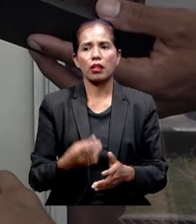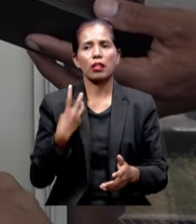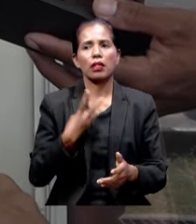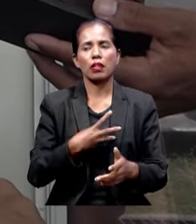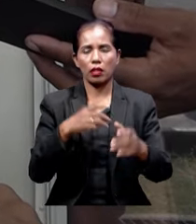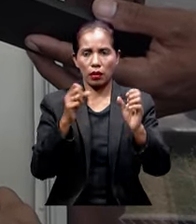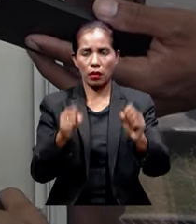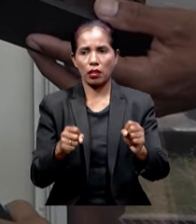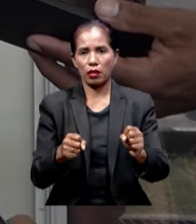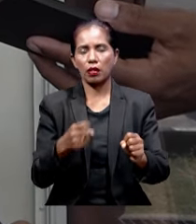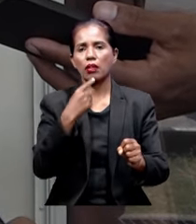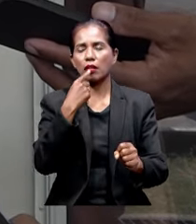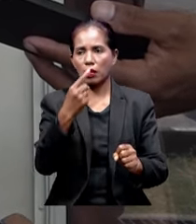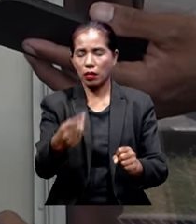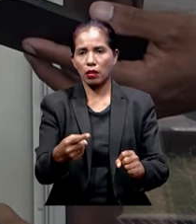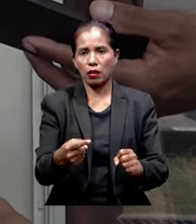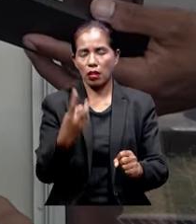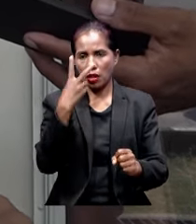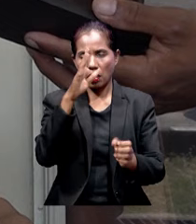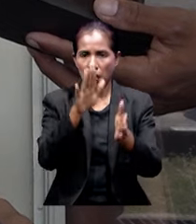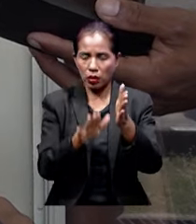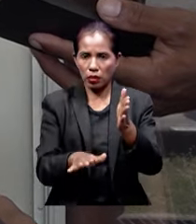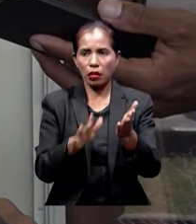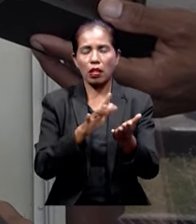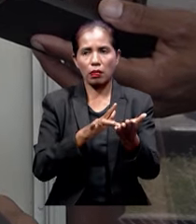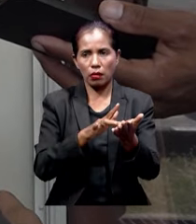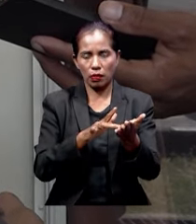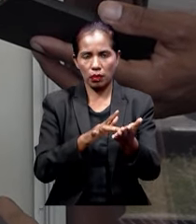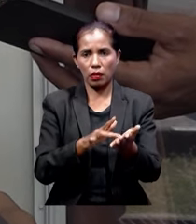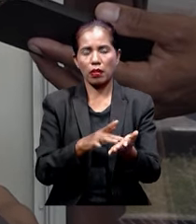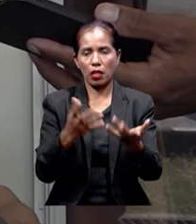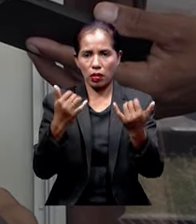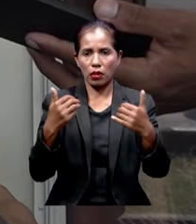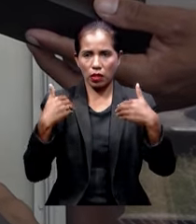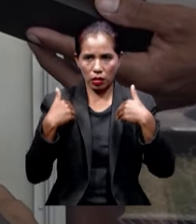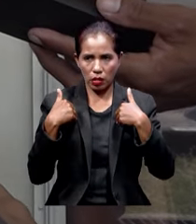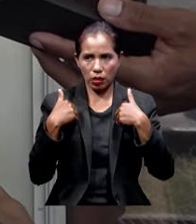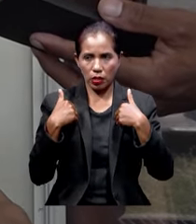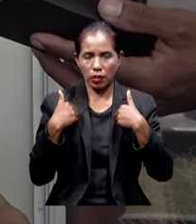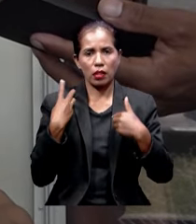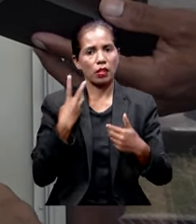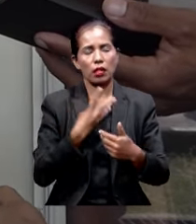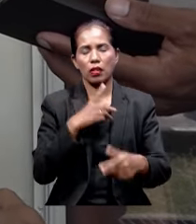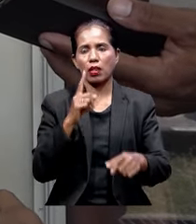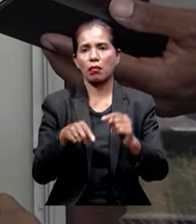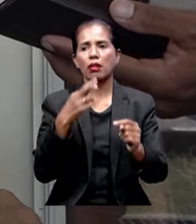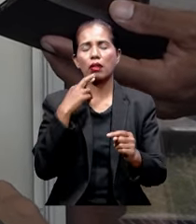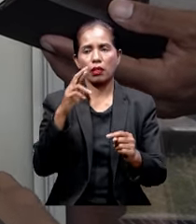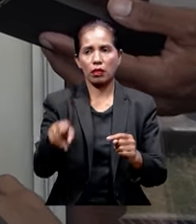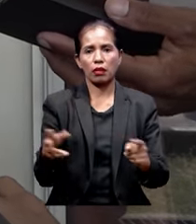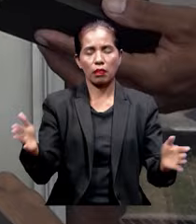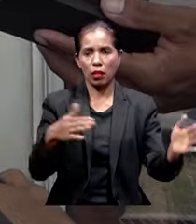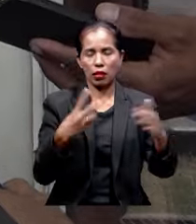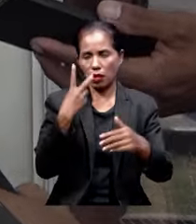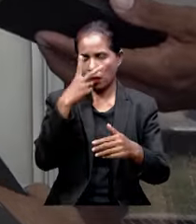é hatan halo redução ba iha stock out ay moruk ne bemak agora iha o ita label responde mai ta hamuto